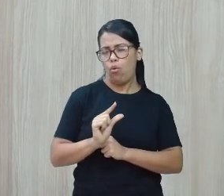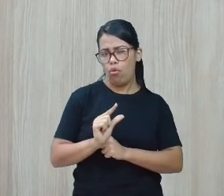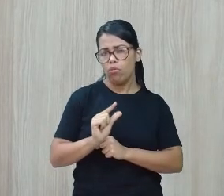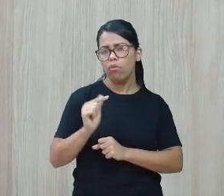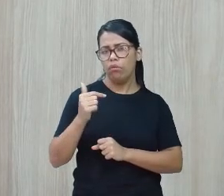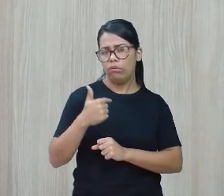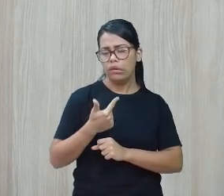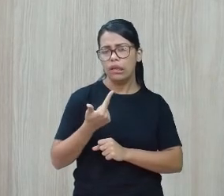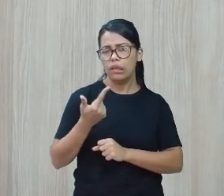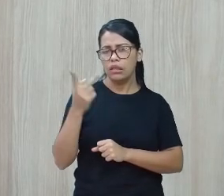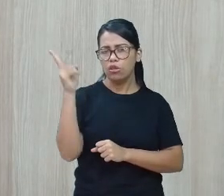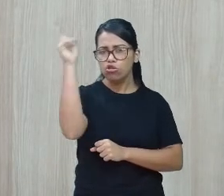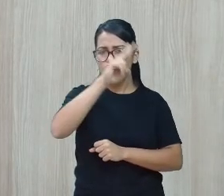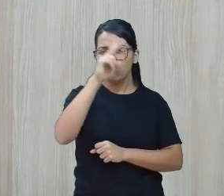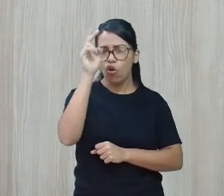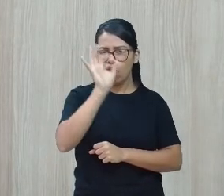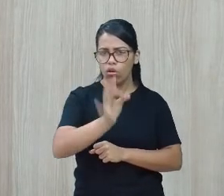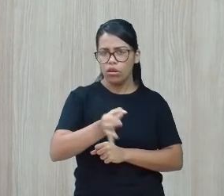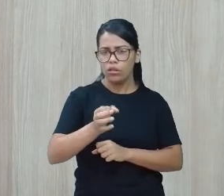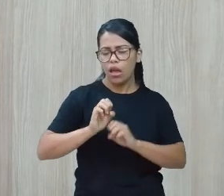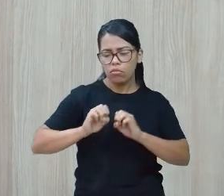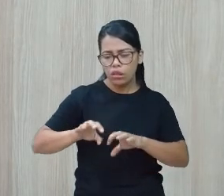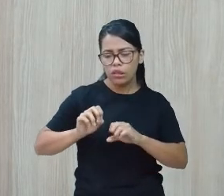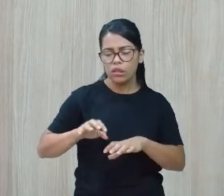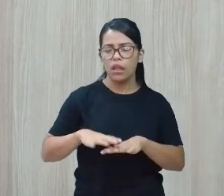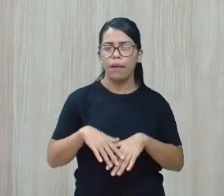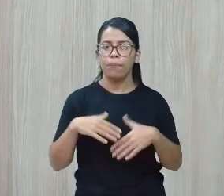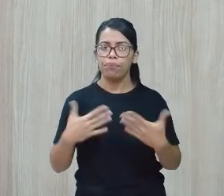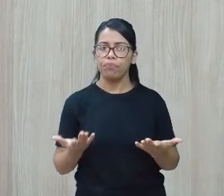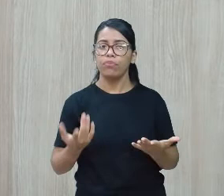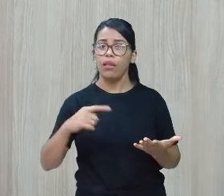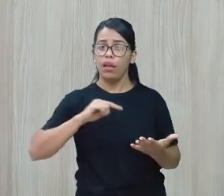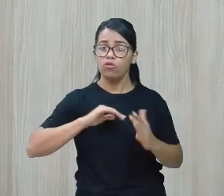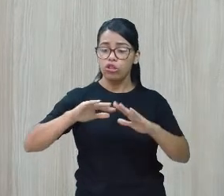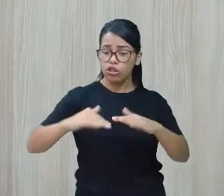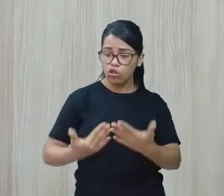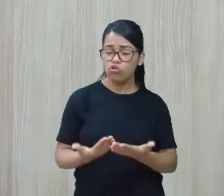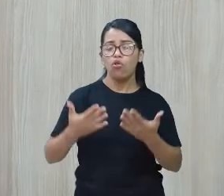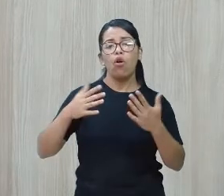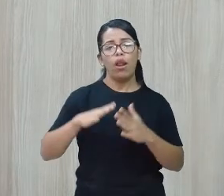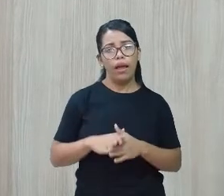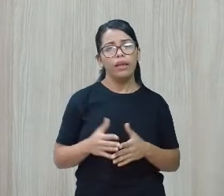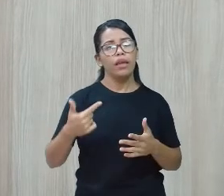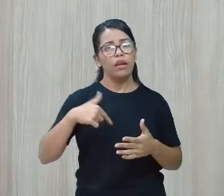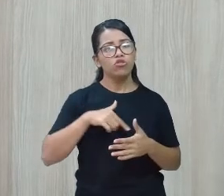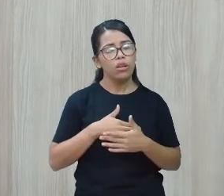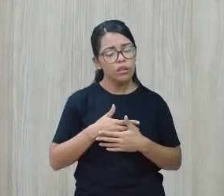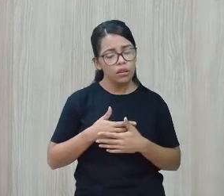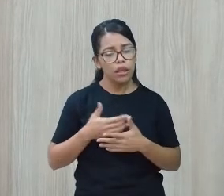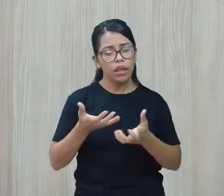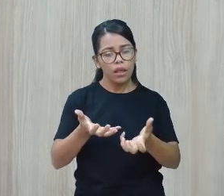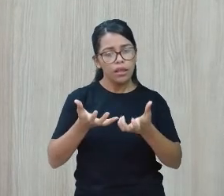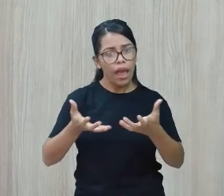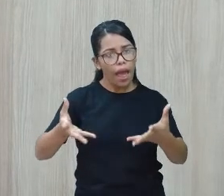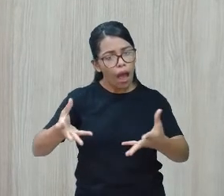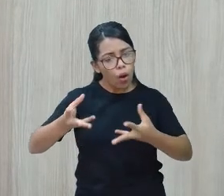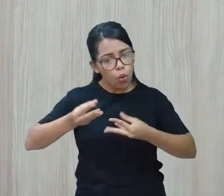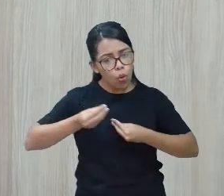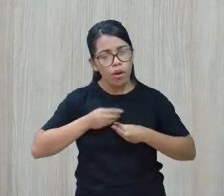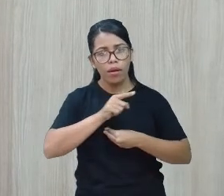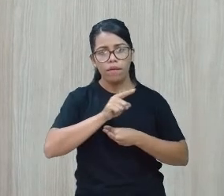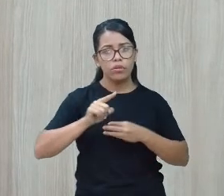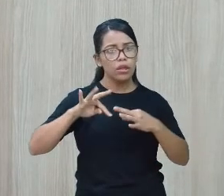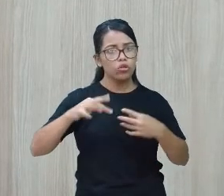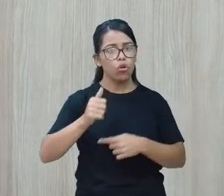esse repertório, né? Também, nós, enquanto escola, estamos aqui de braços abertos para acolher vocês,